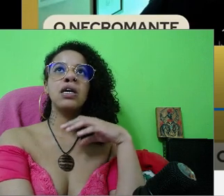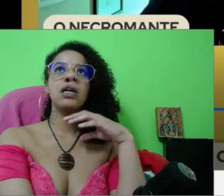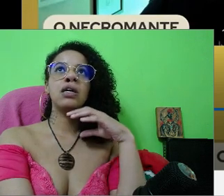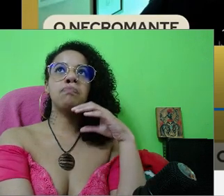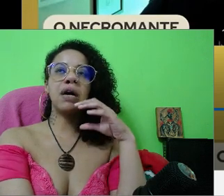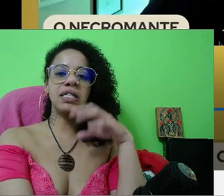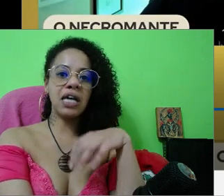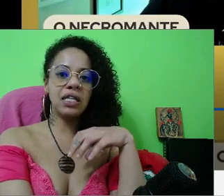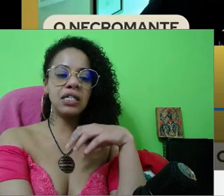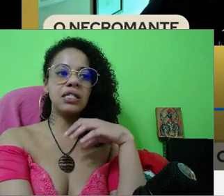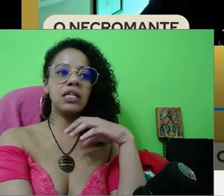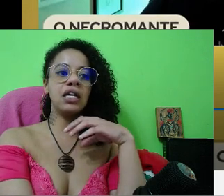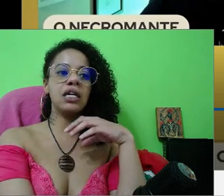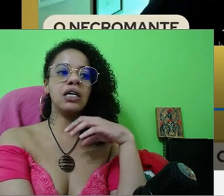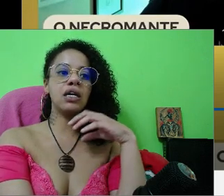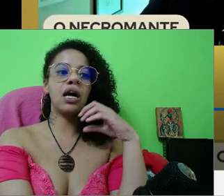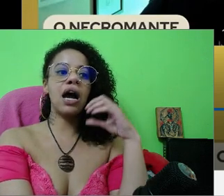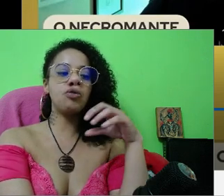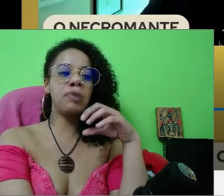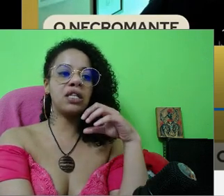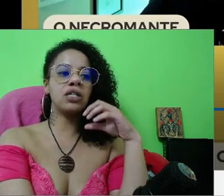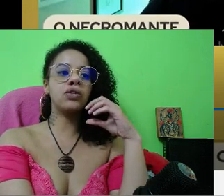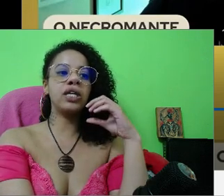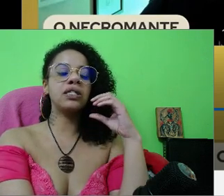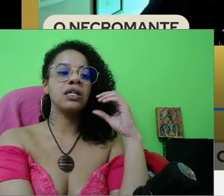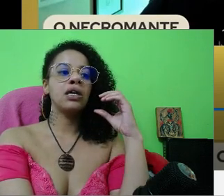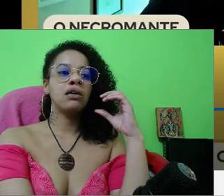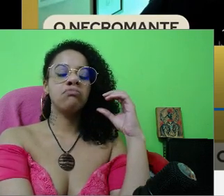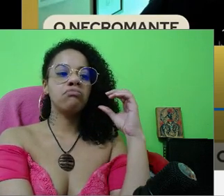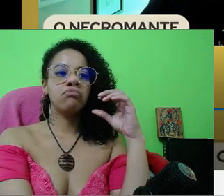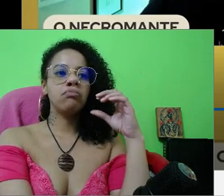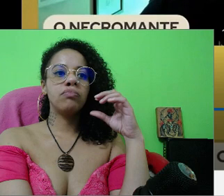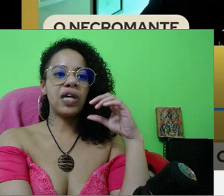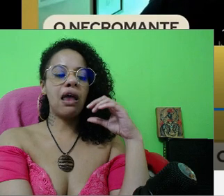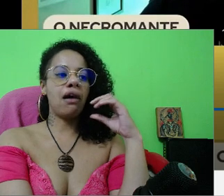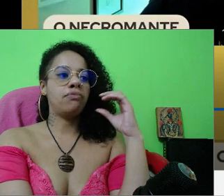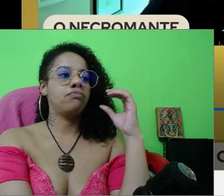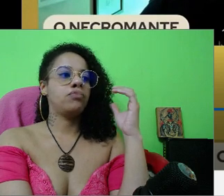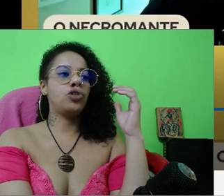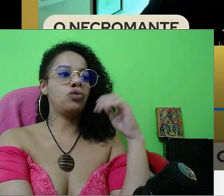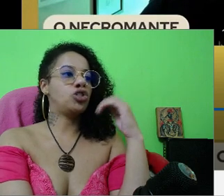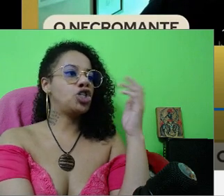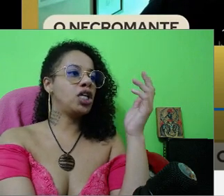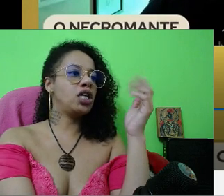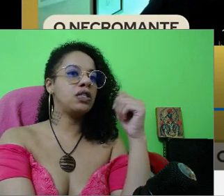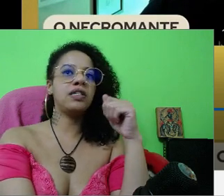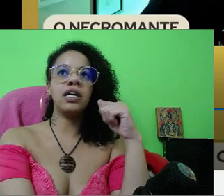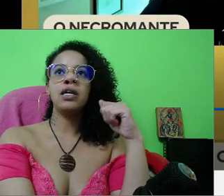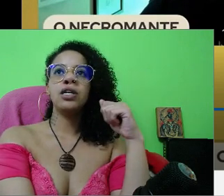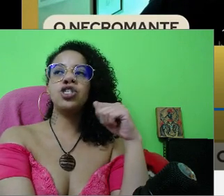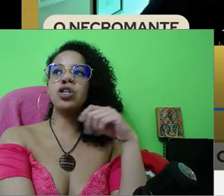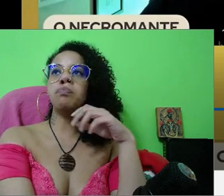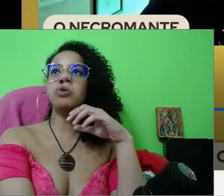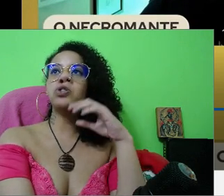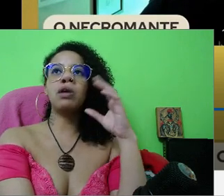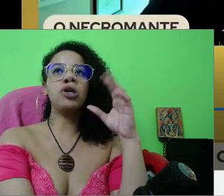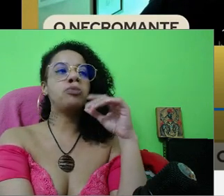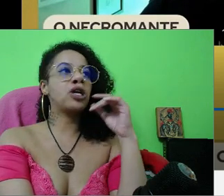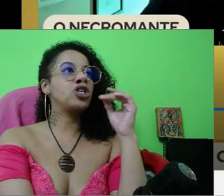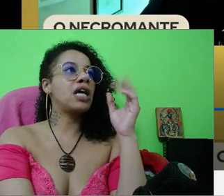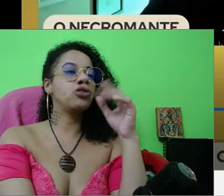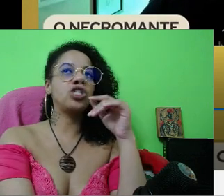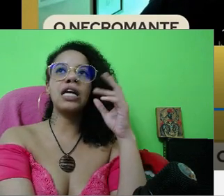minhas ideias baseadas em argumentações sei lá de notícia de